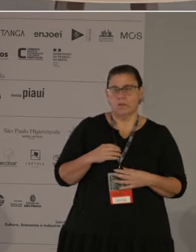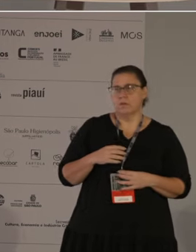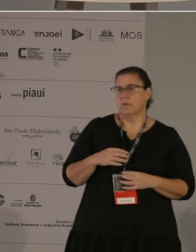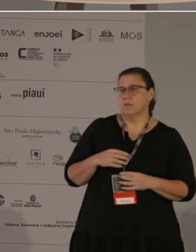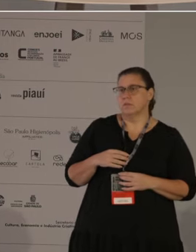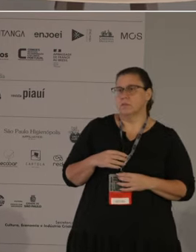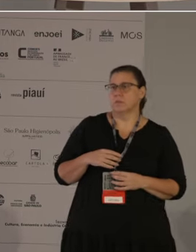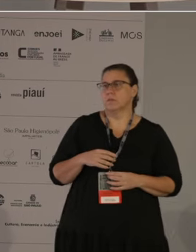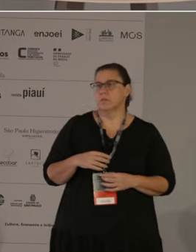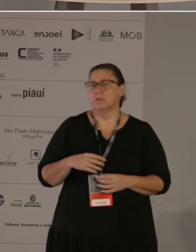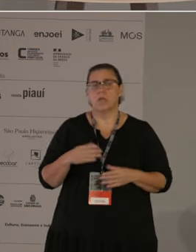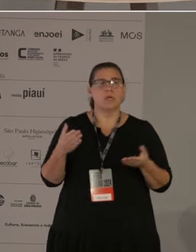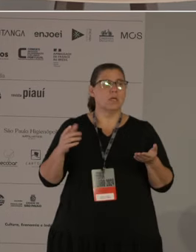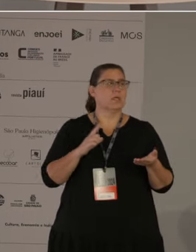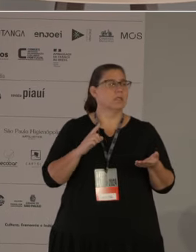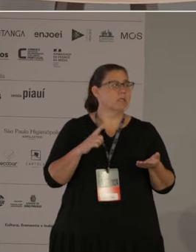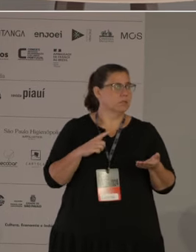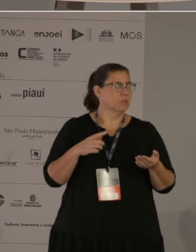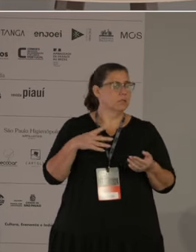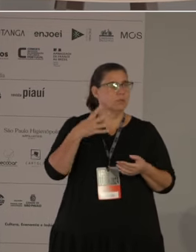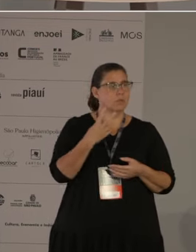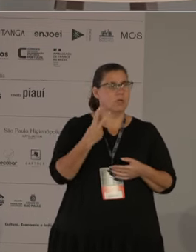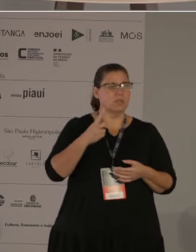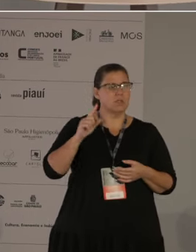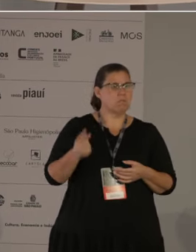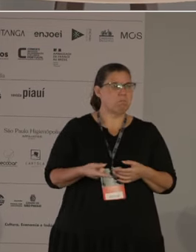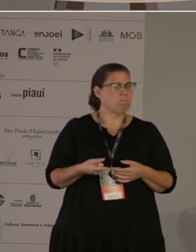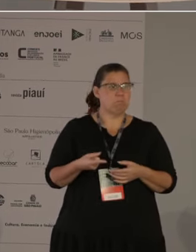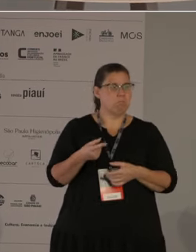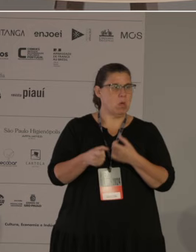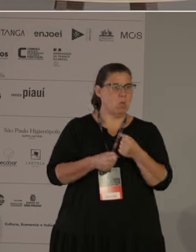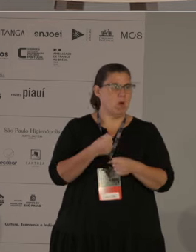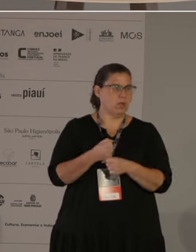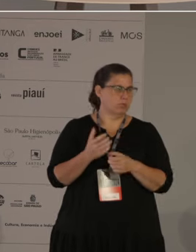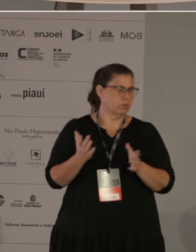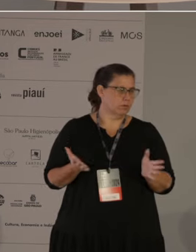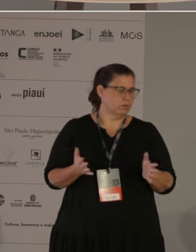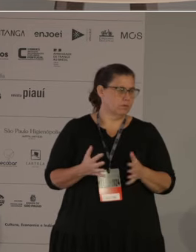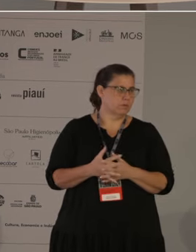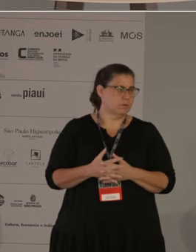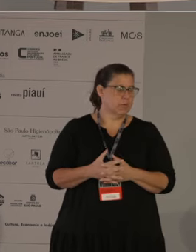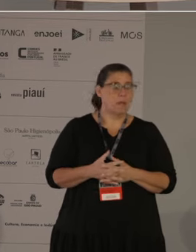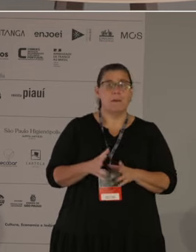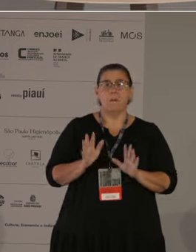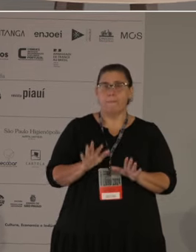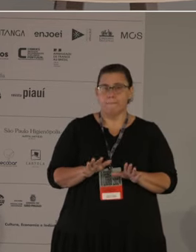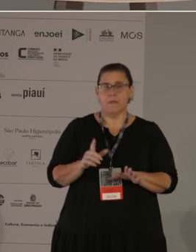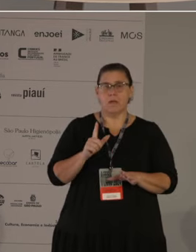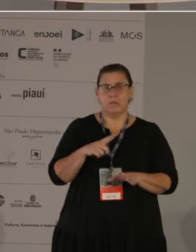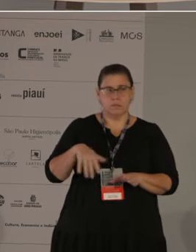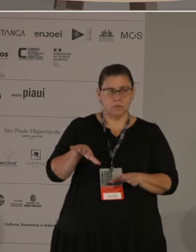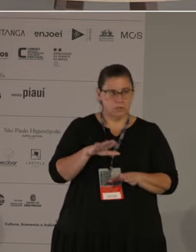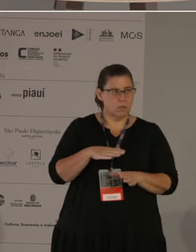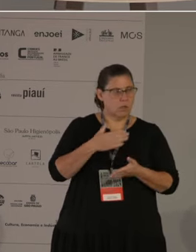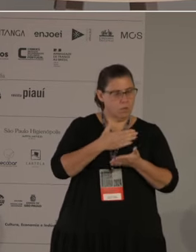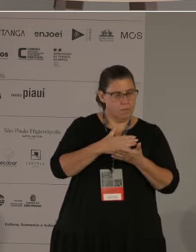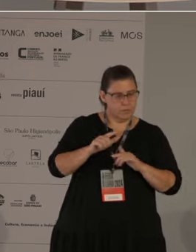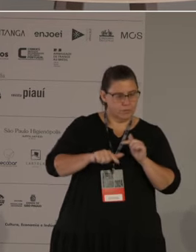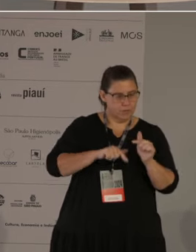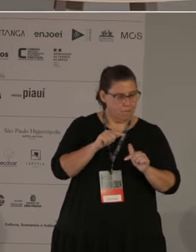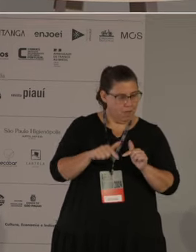No Vale da Pedra Furada, hoje a gente tem datações de 42 mil anos. Né? Então, enfim, essas, por mais que a retomada dos